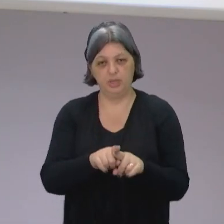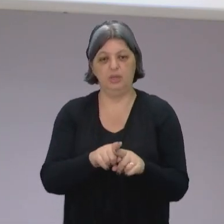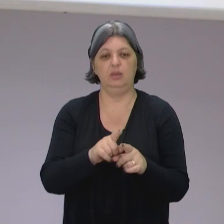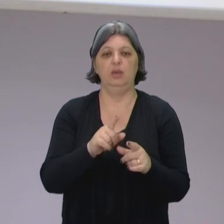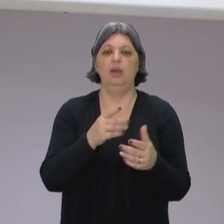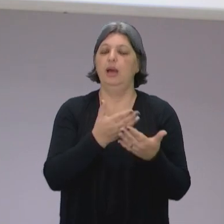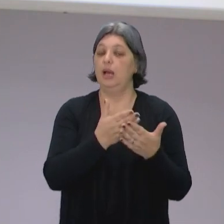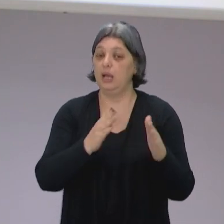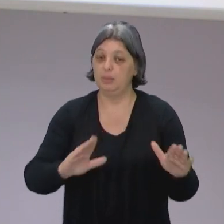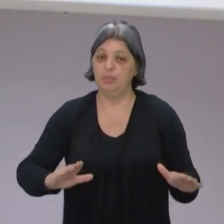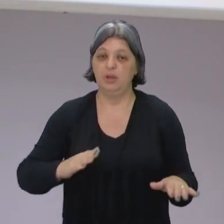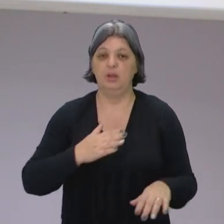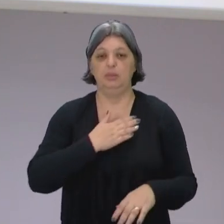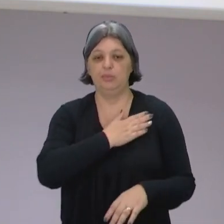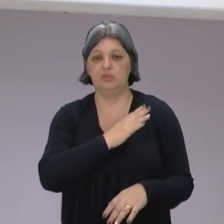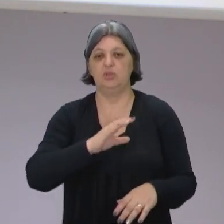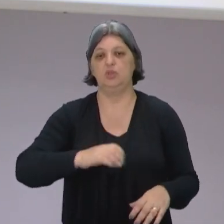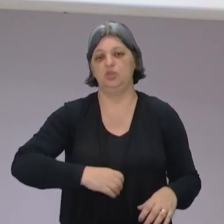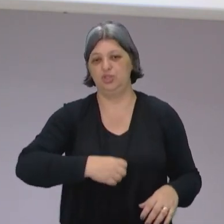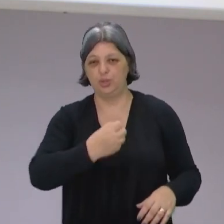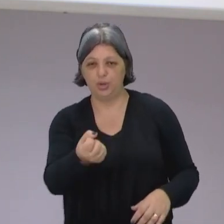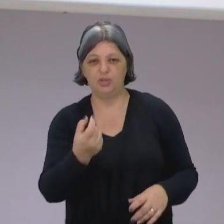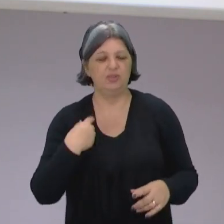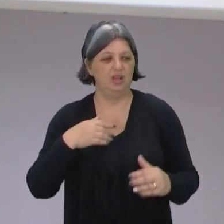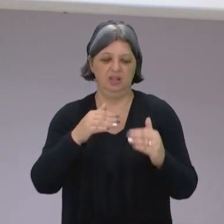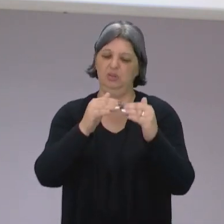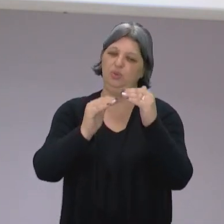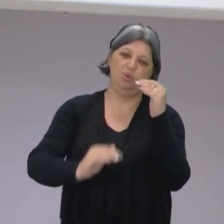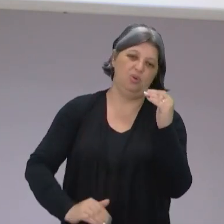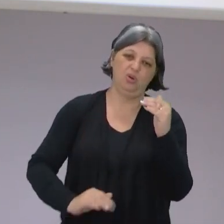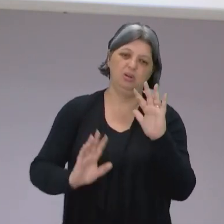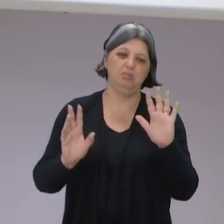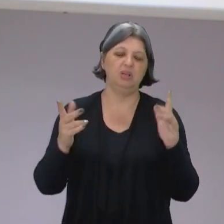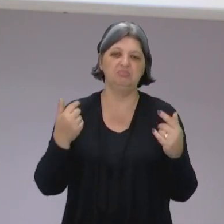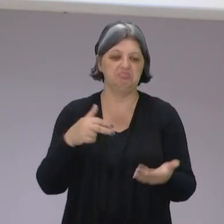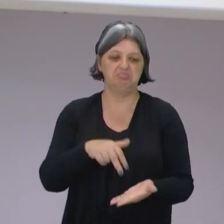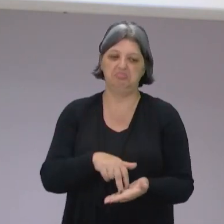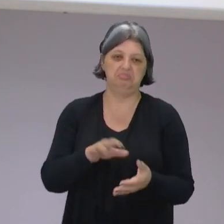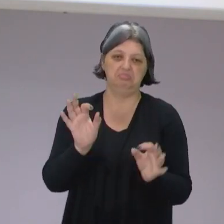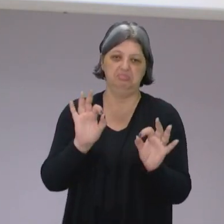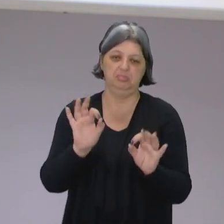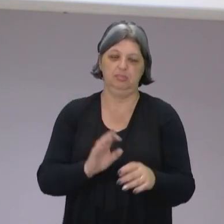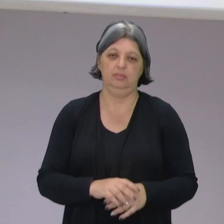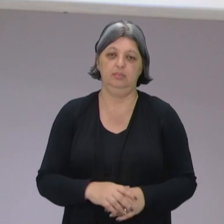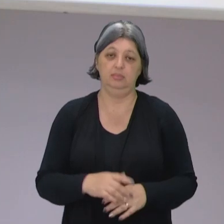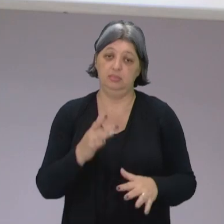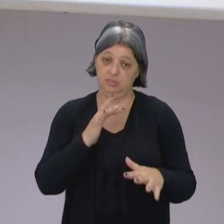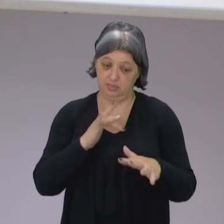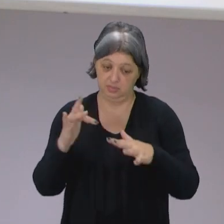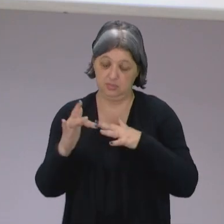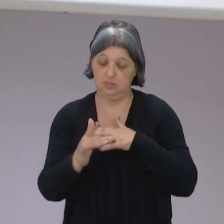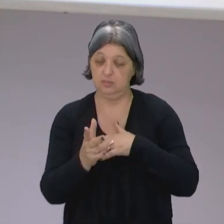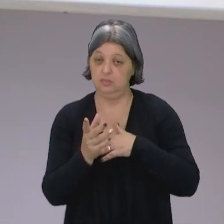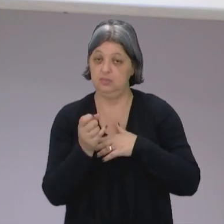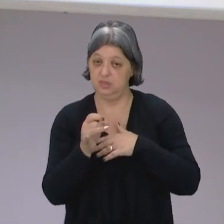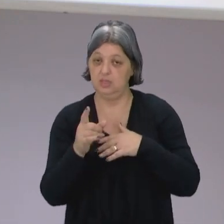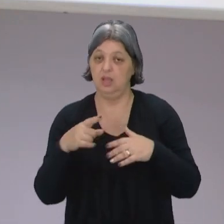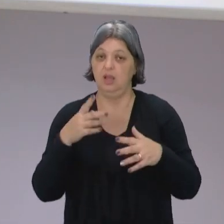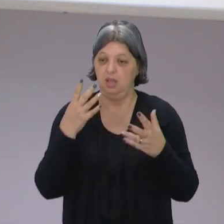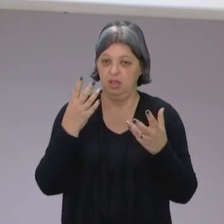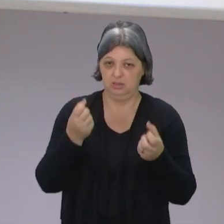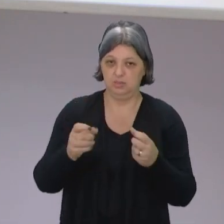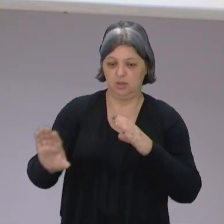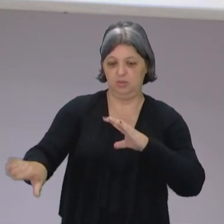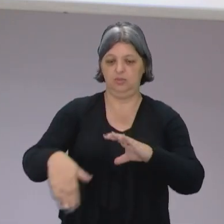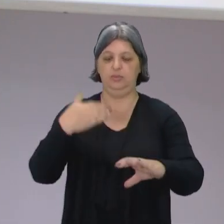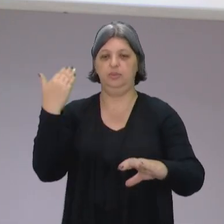você falar assim, eu não gosto, eu não concordo, mas você não se posiciona, né? Então, se você está na rede social, você tem que pensar nisso. Recebeu? Coloca